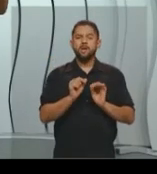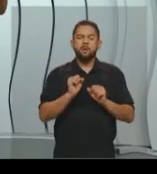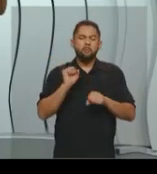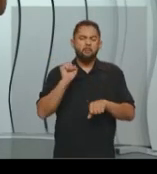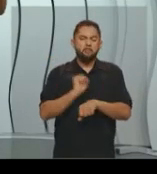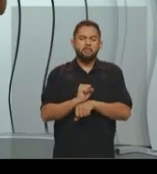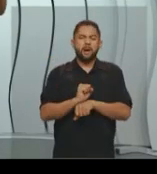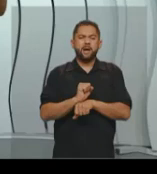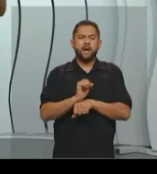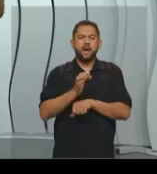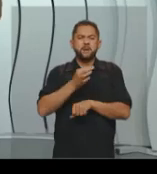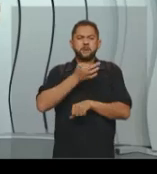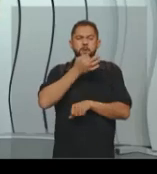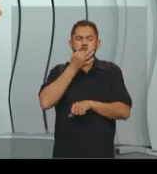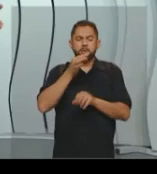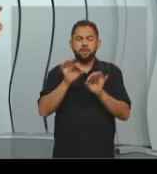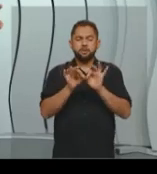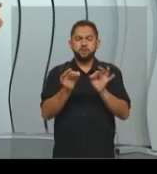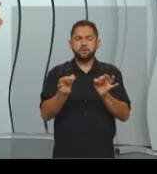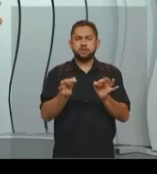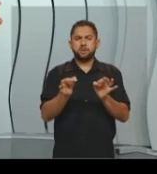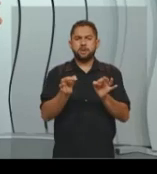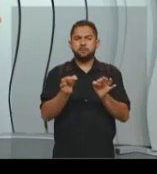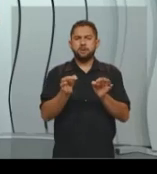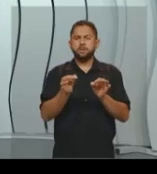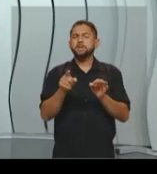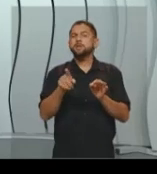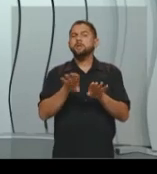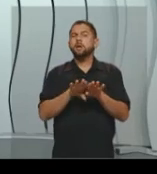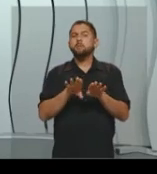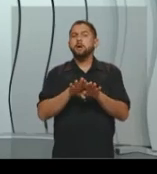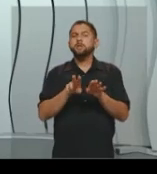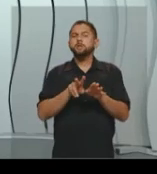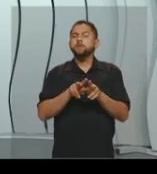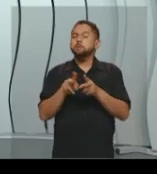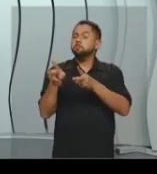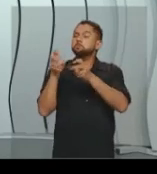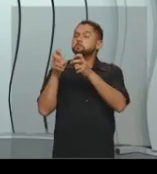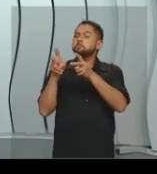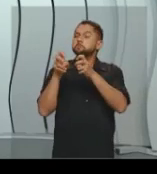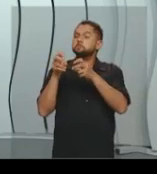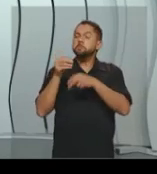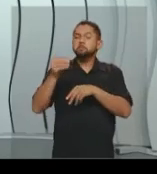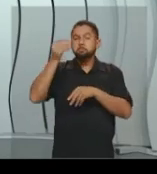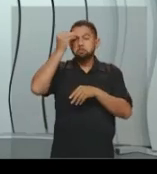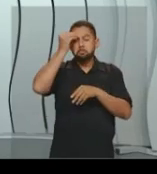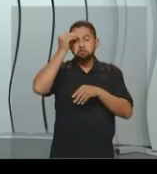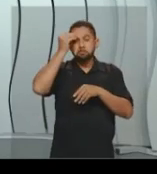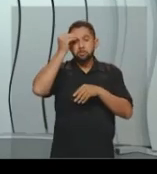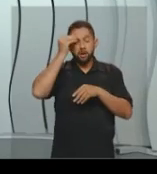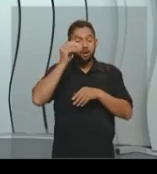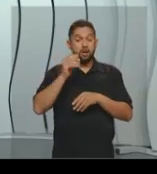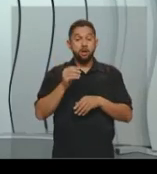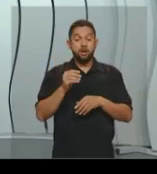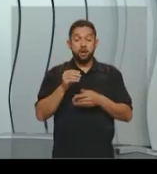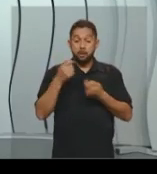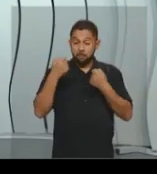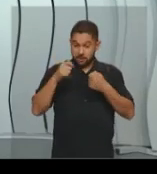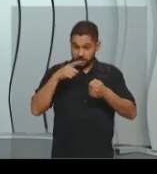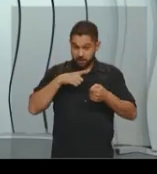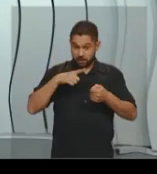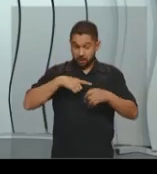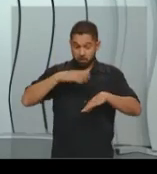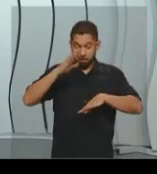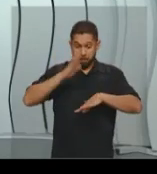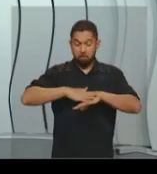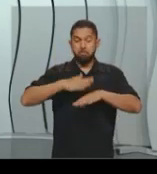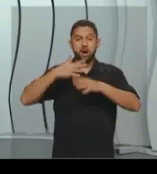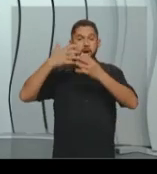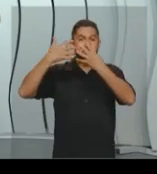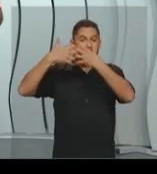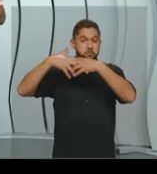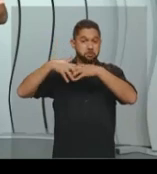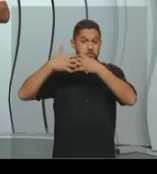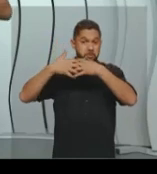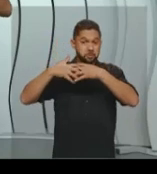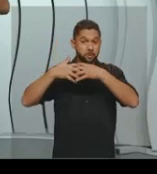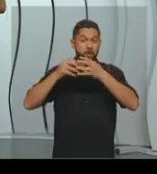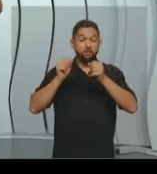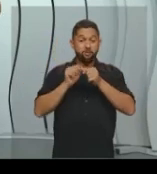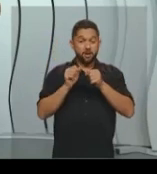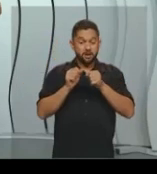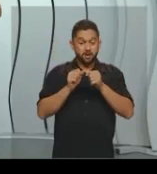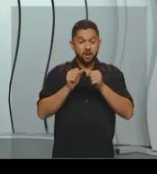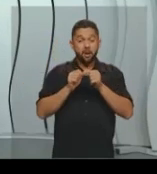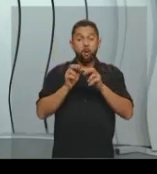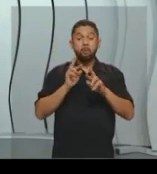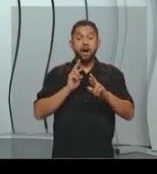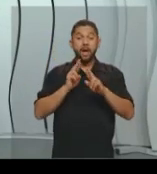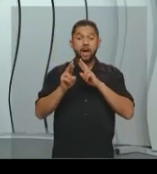das opiniões prontas, da nossa bolha social, e que a gente estabeleça uma relação dialógica